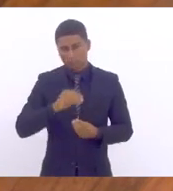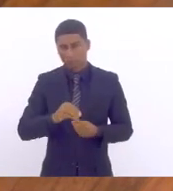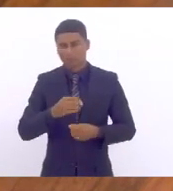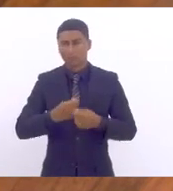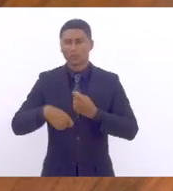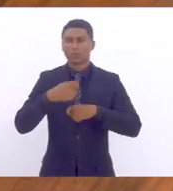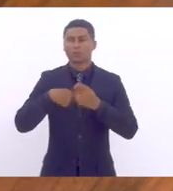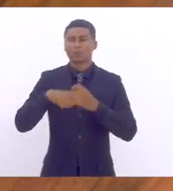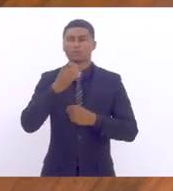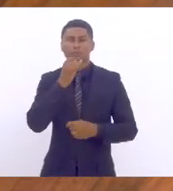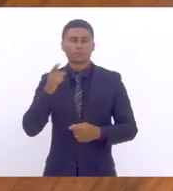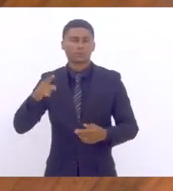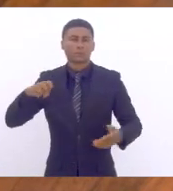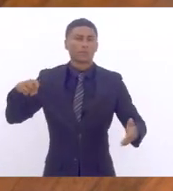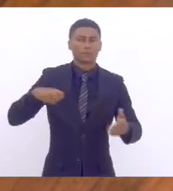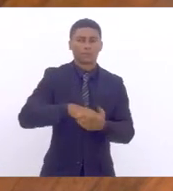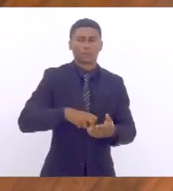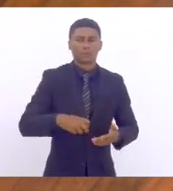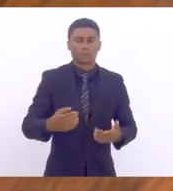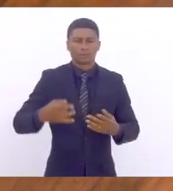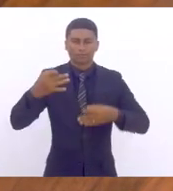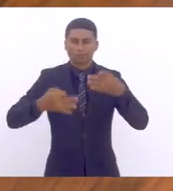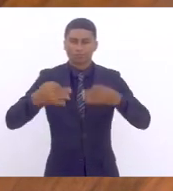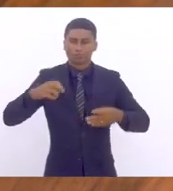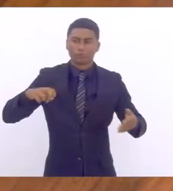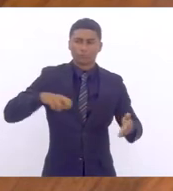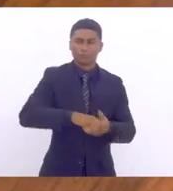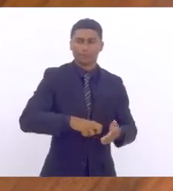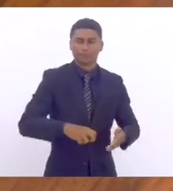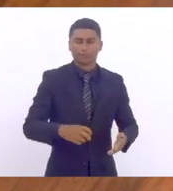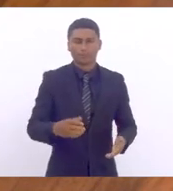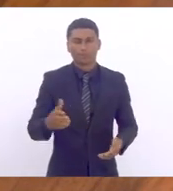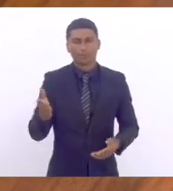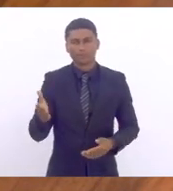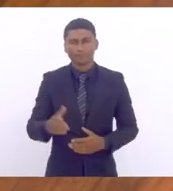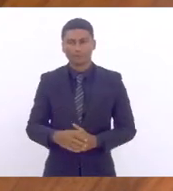sanção penal que eu não, que eu tivesse